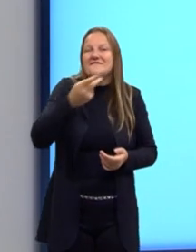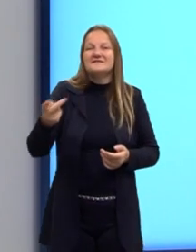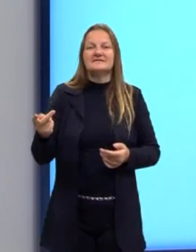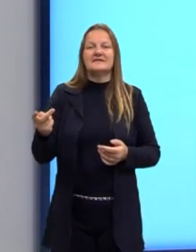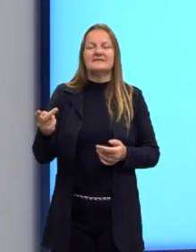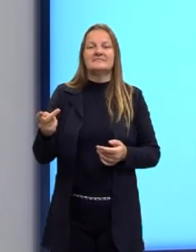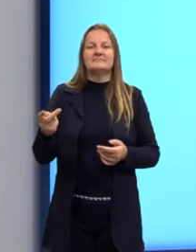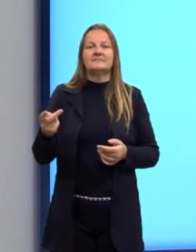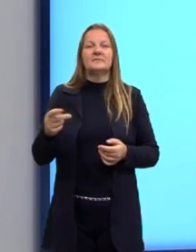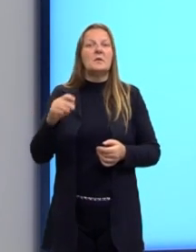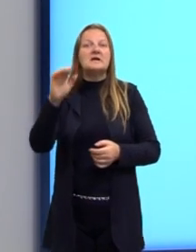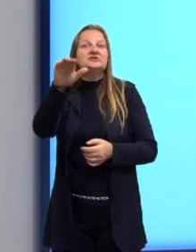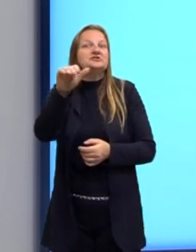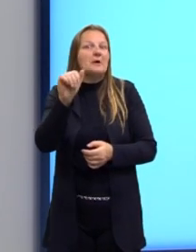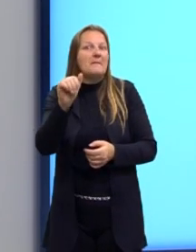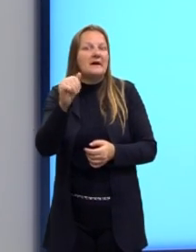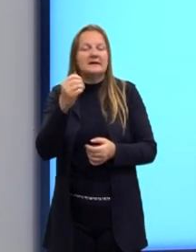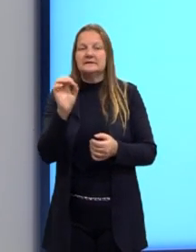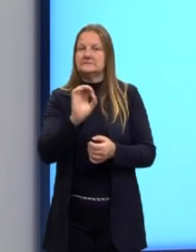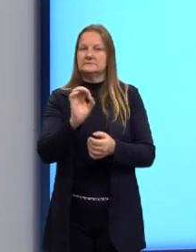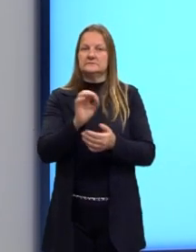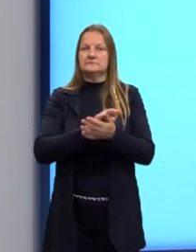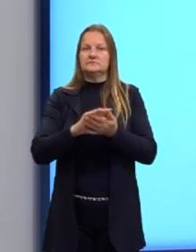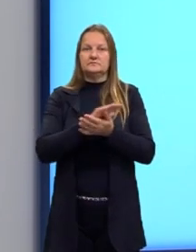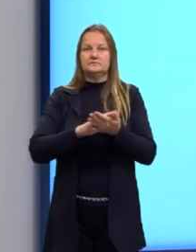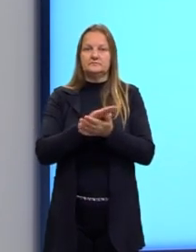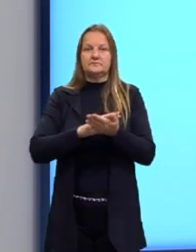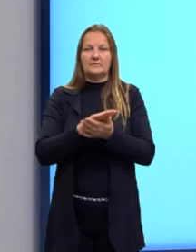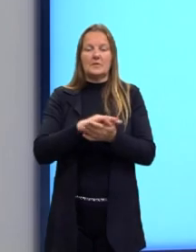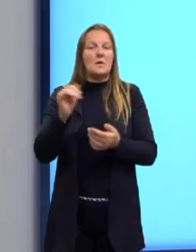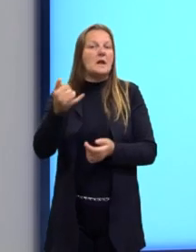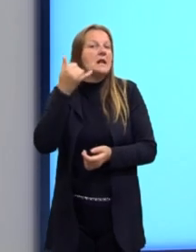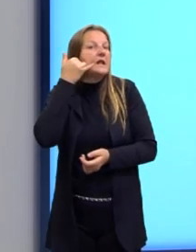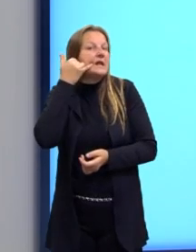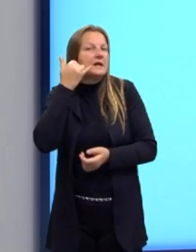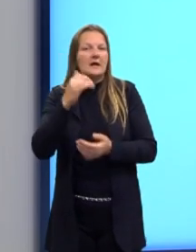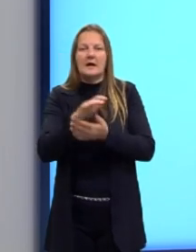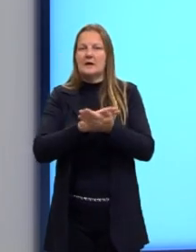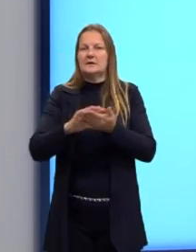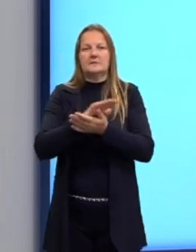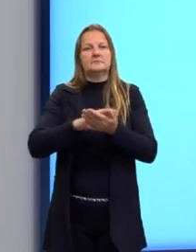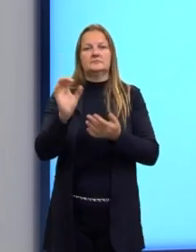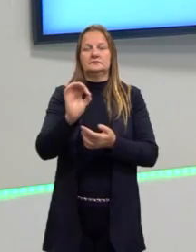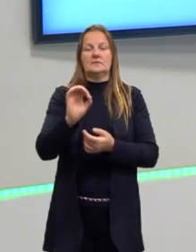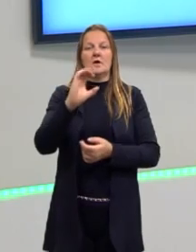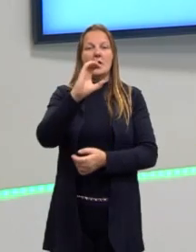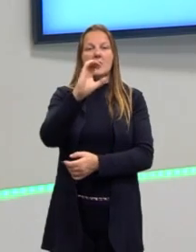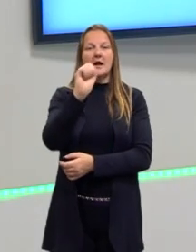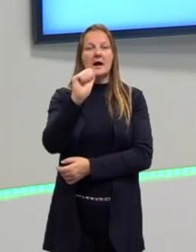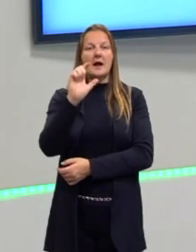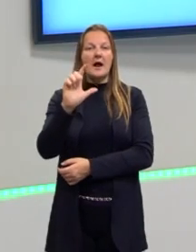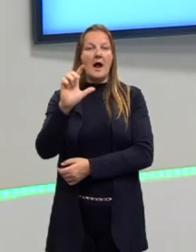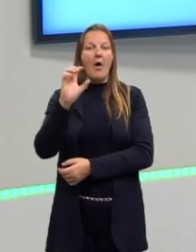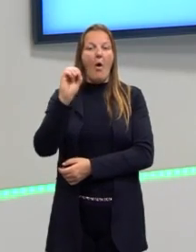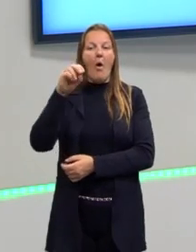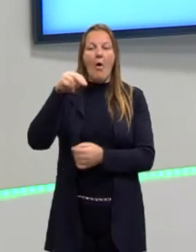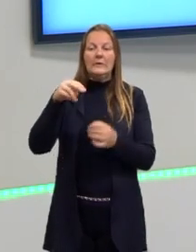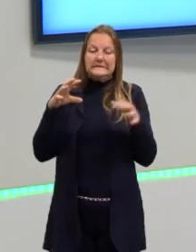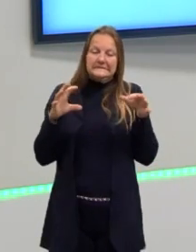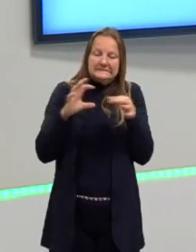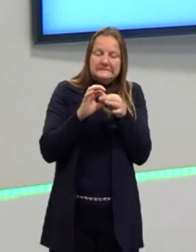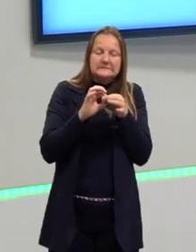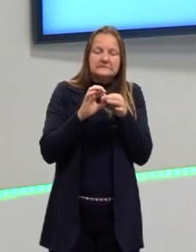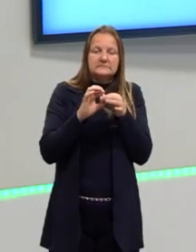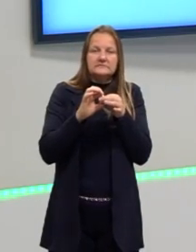já não é mais o chamar que é só o Call já não é mais o telefone ar que é o Up ele é o